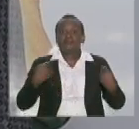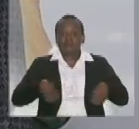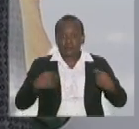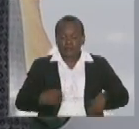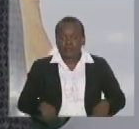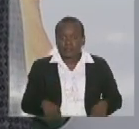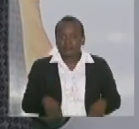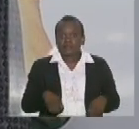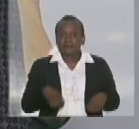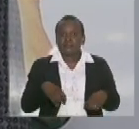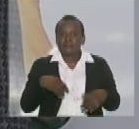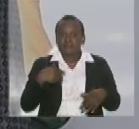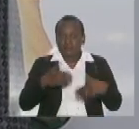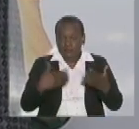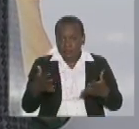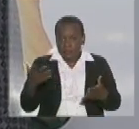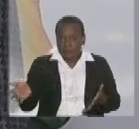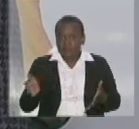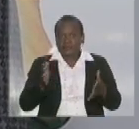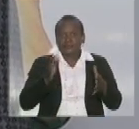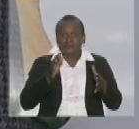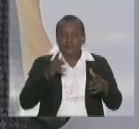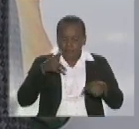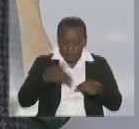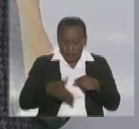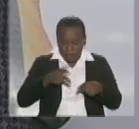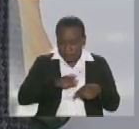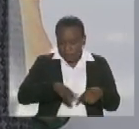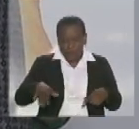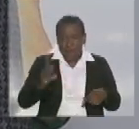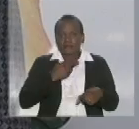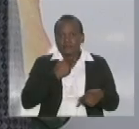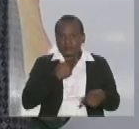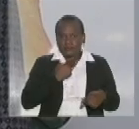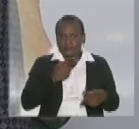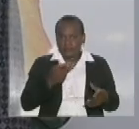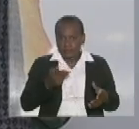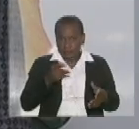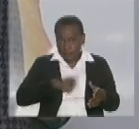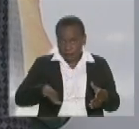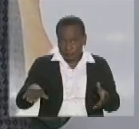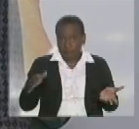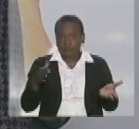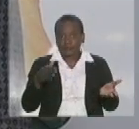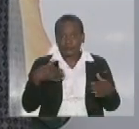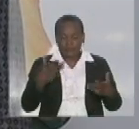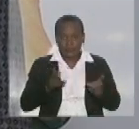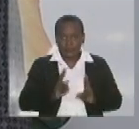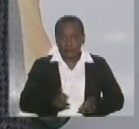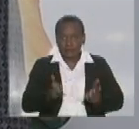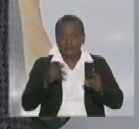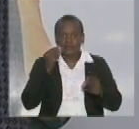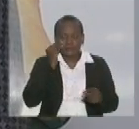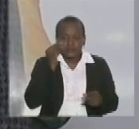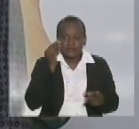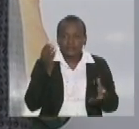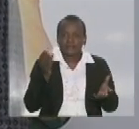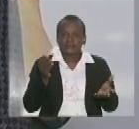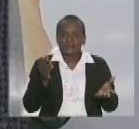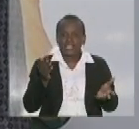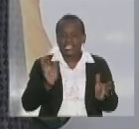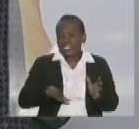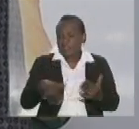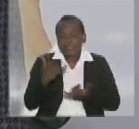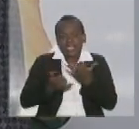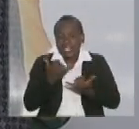novos, que acabava tolhindo a minha infância, né? A minha parte criança. Então, toda vez que eu tentava